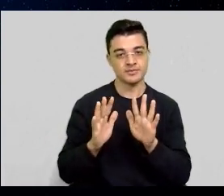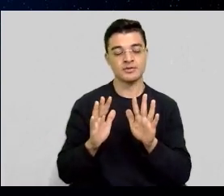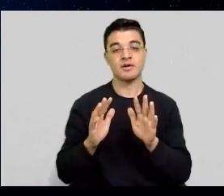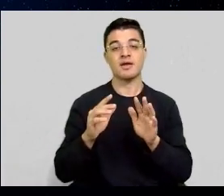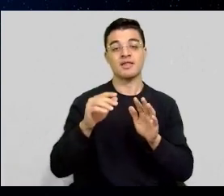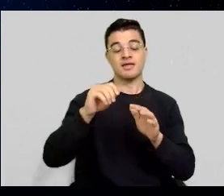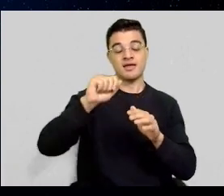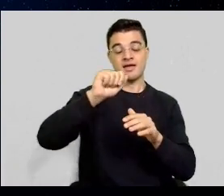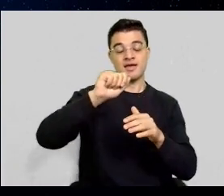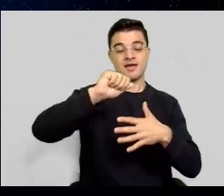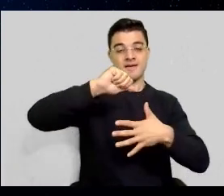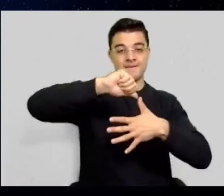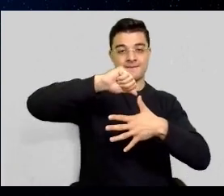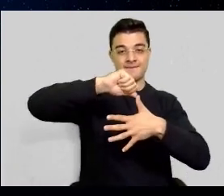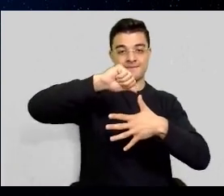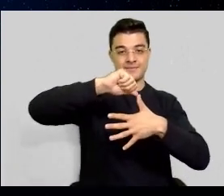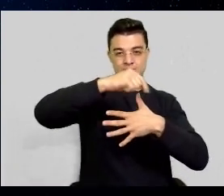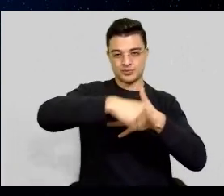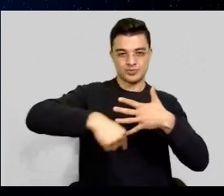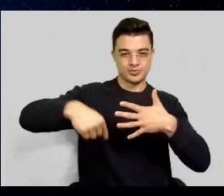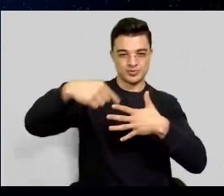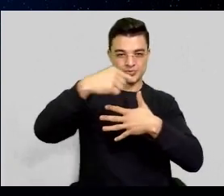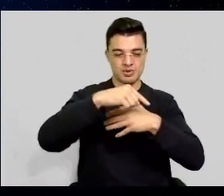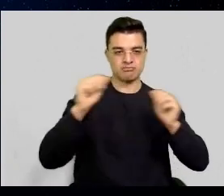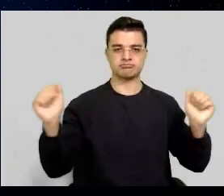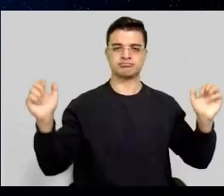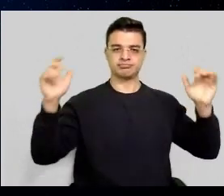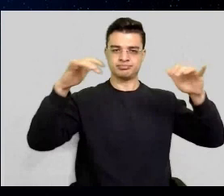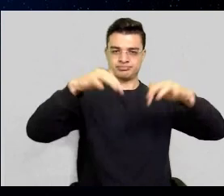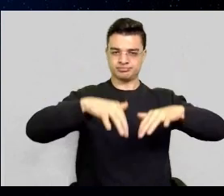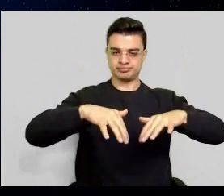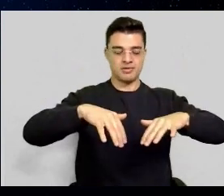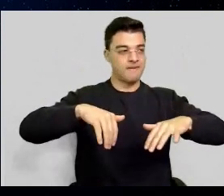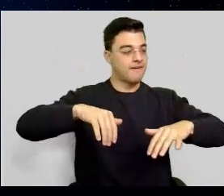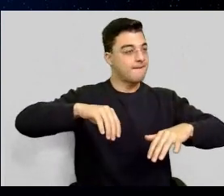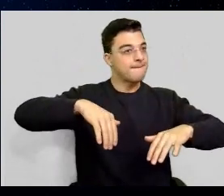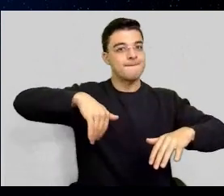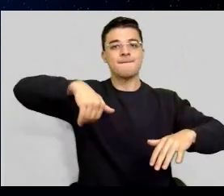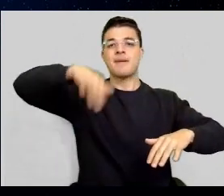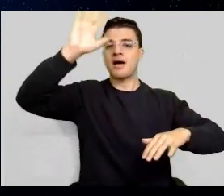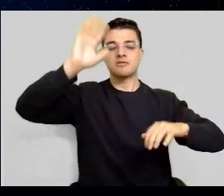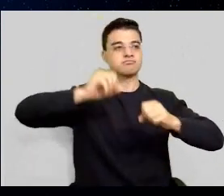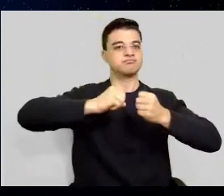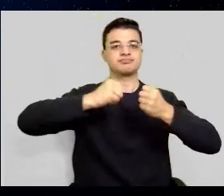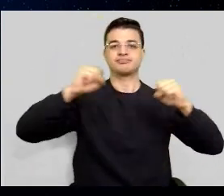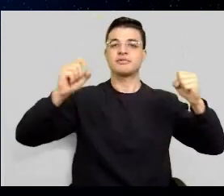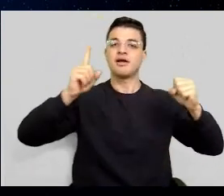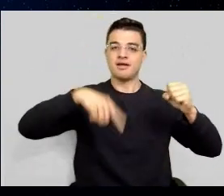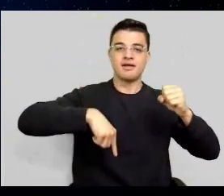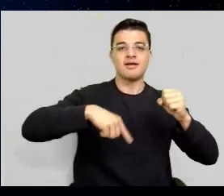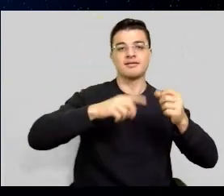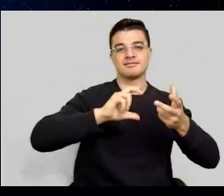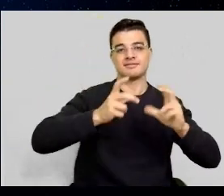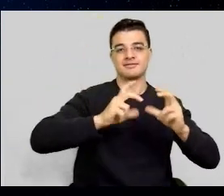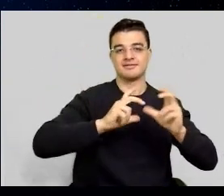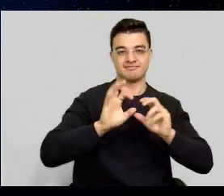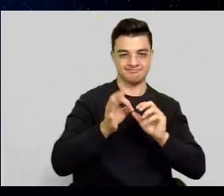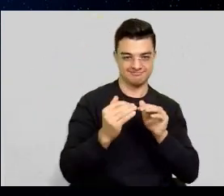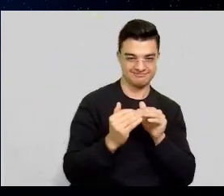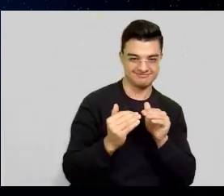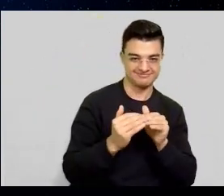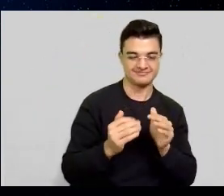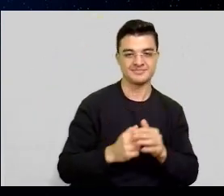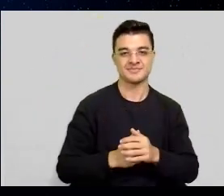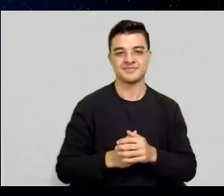Latina, né, de tecnologia. E aí eu pergunto para vocês, logo, o Customer Experience, o que que ele tem a ver